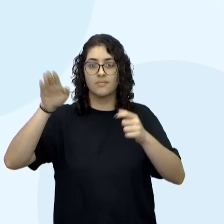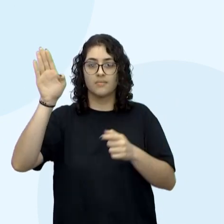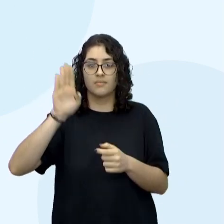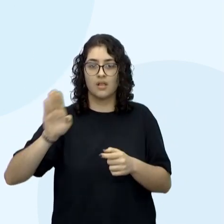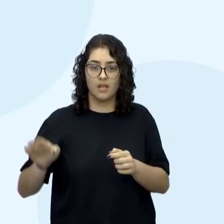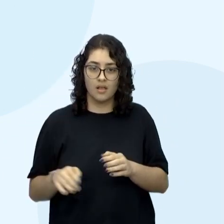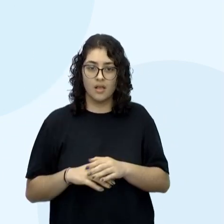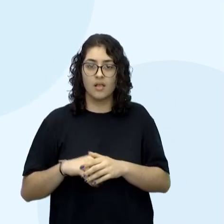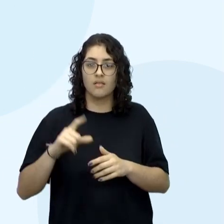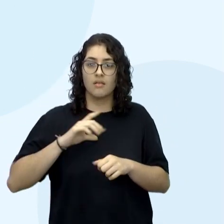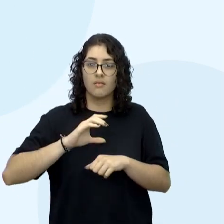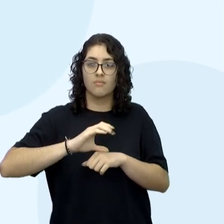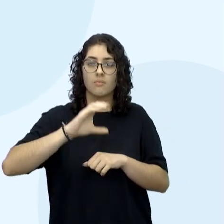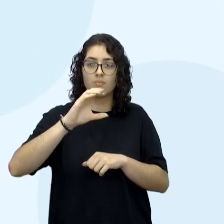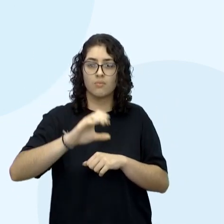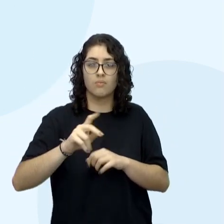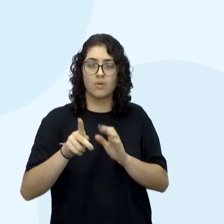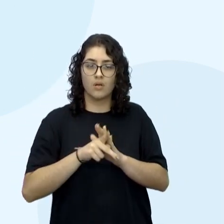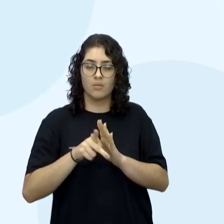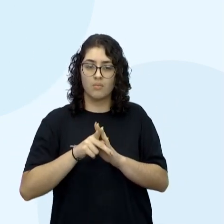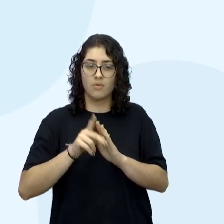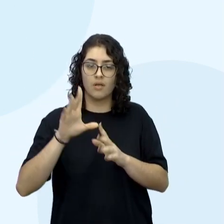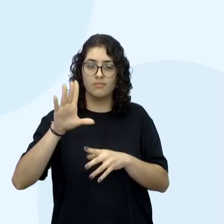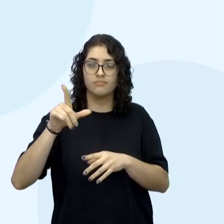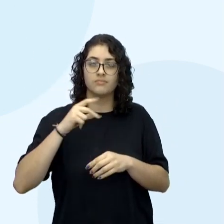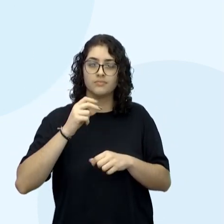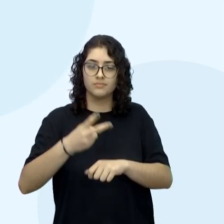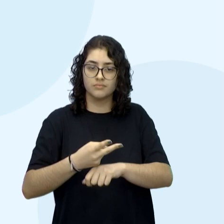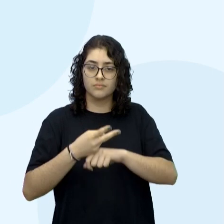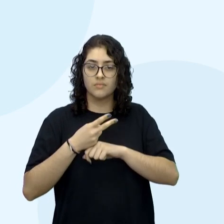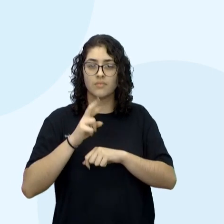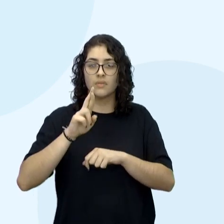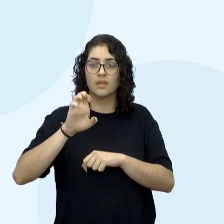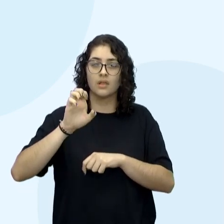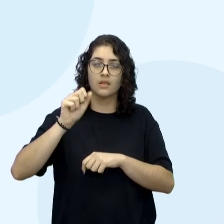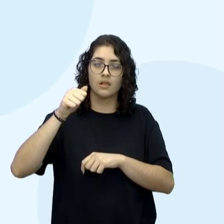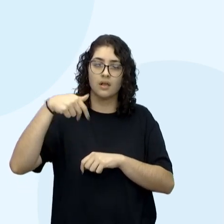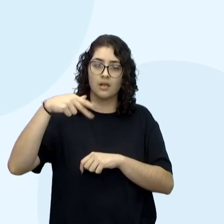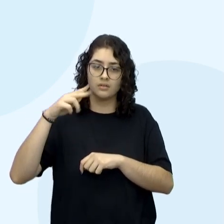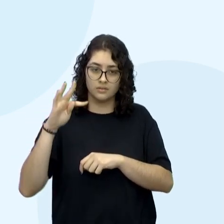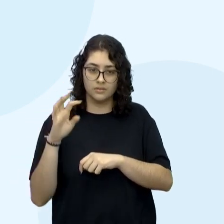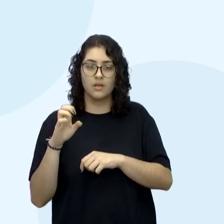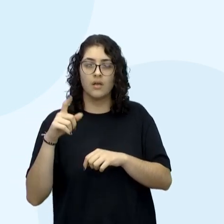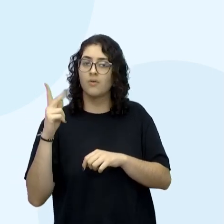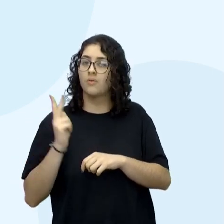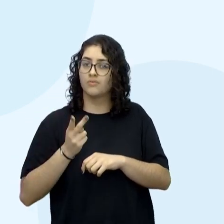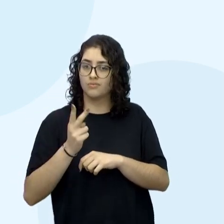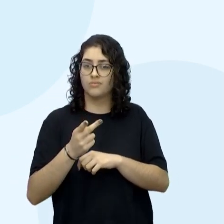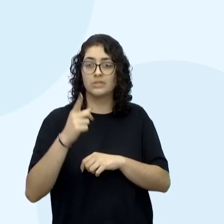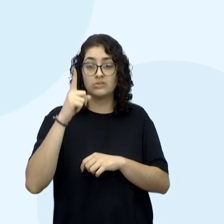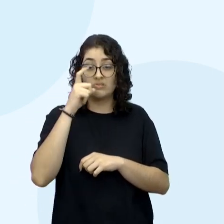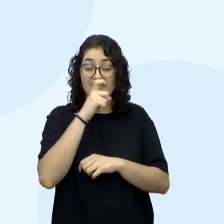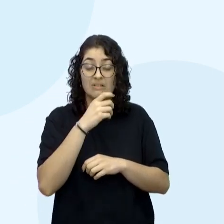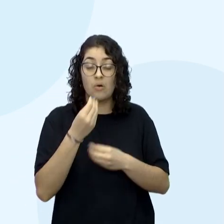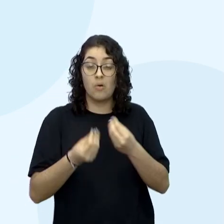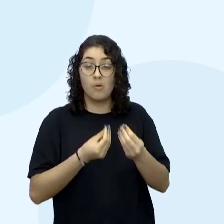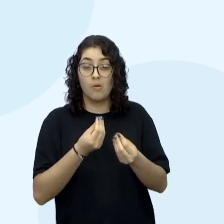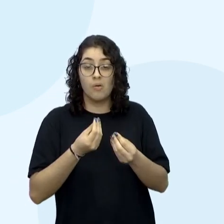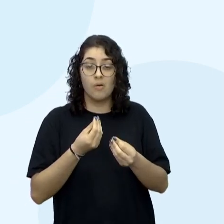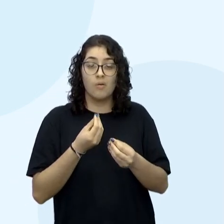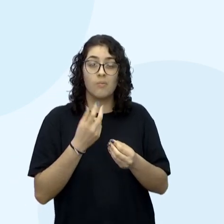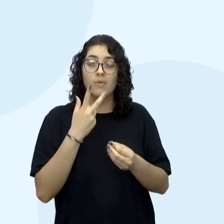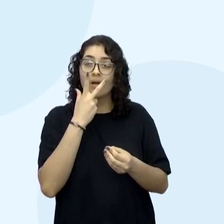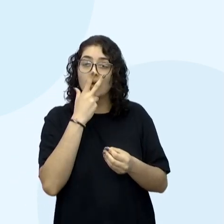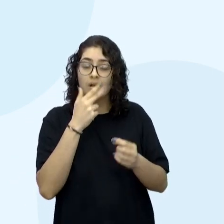financiado pelo Prêmio Resgate. No entanto, as dificuldades de penetração no seu próprio mercado continuam. A maioria dos filmes brasileiros não